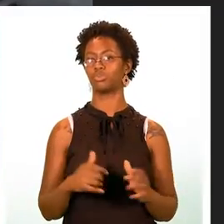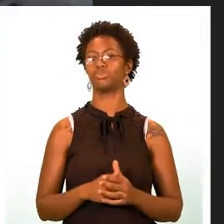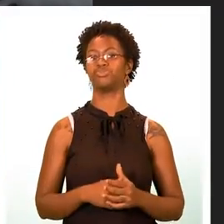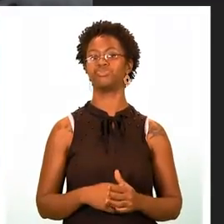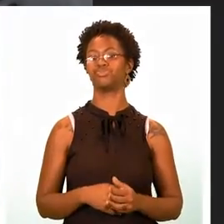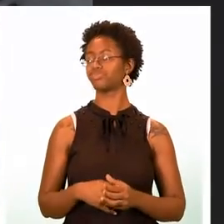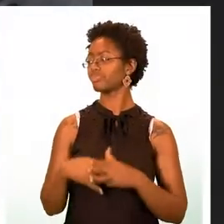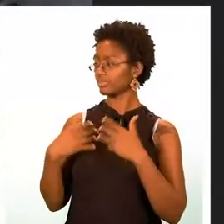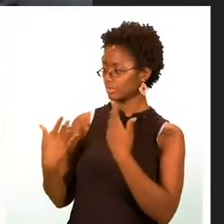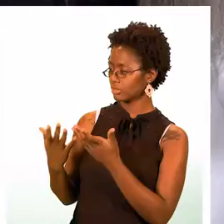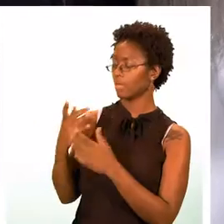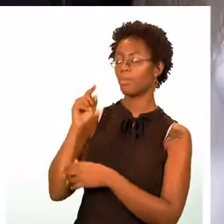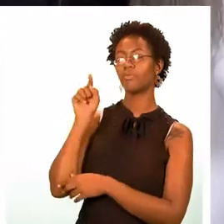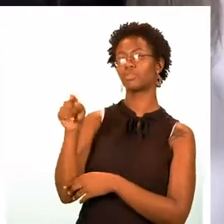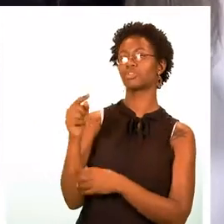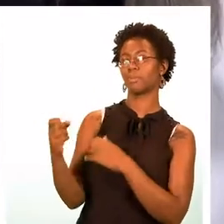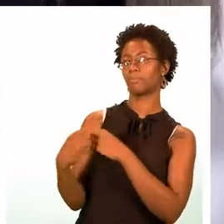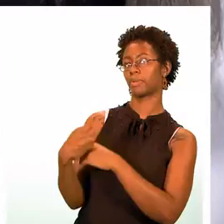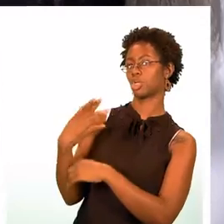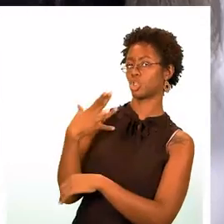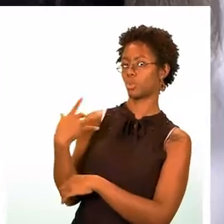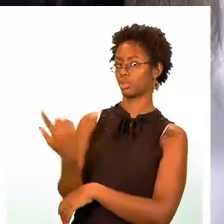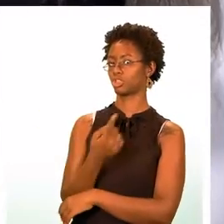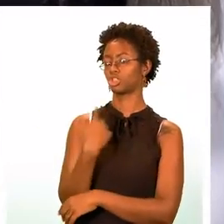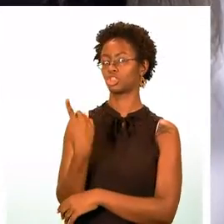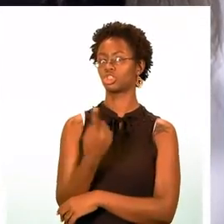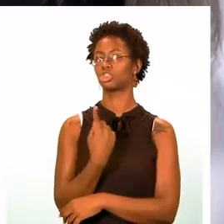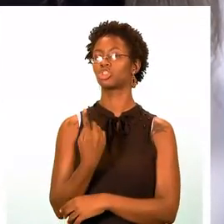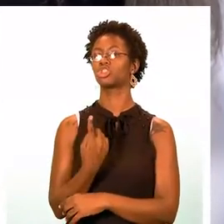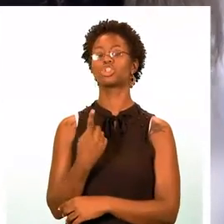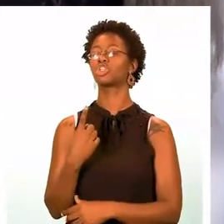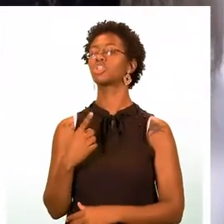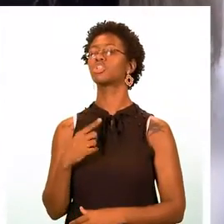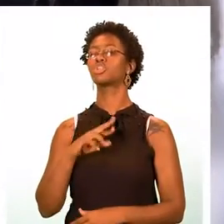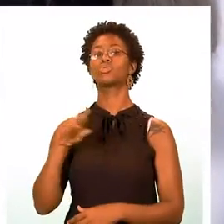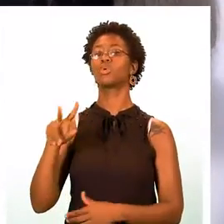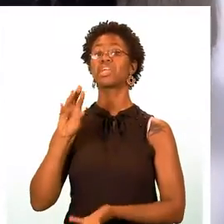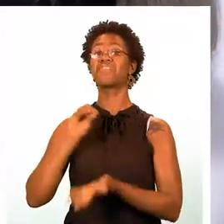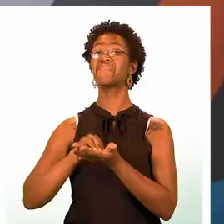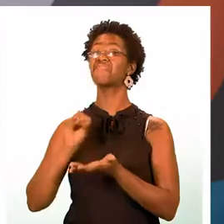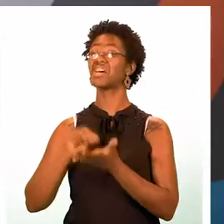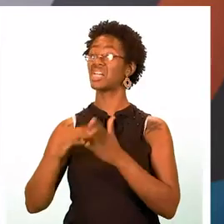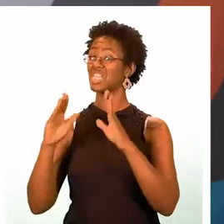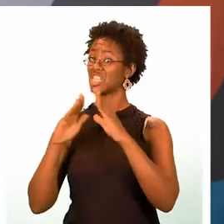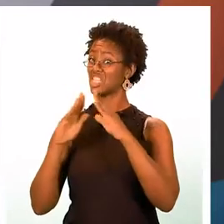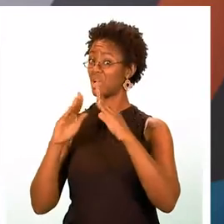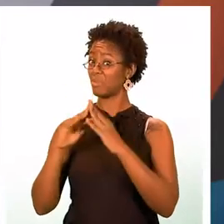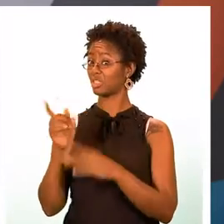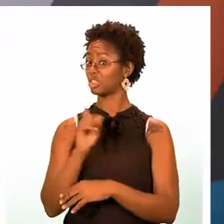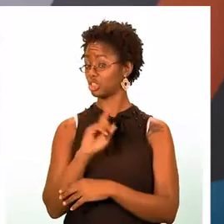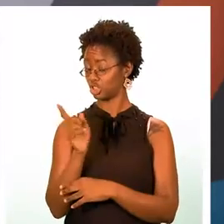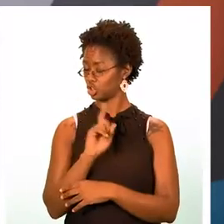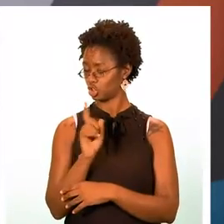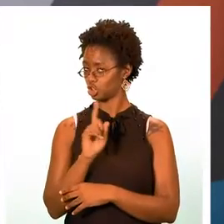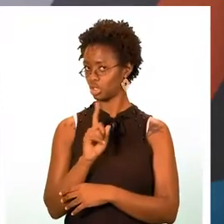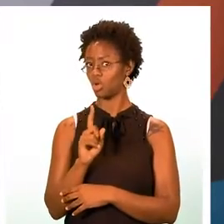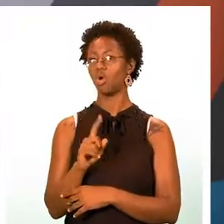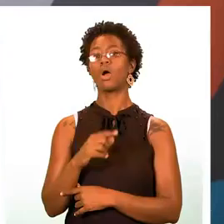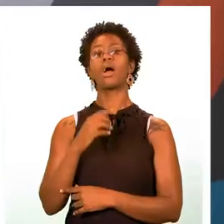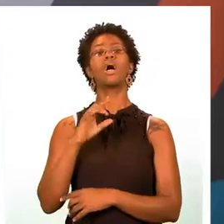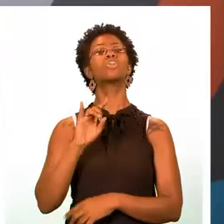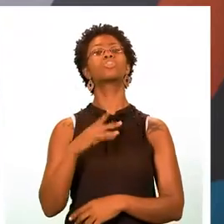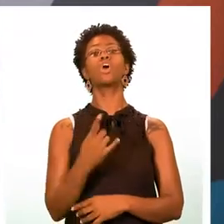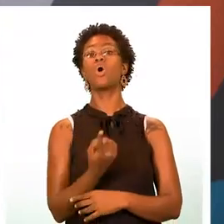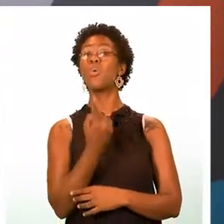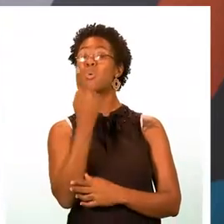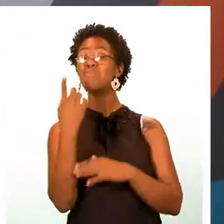então, você mandou no release que não falta diamante no mundo, que existe uma empresa na Inglaterra